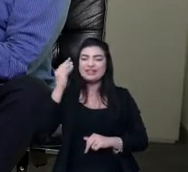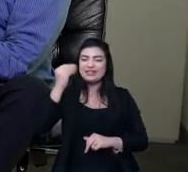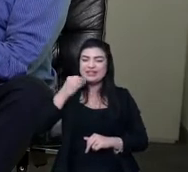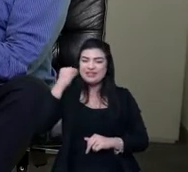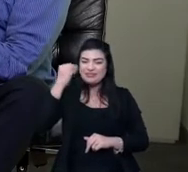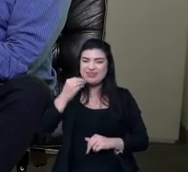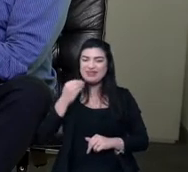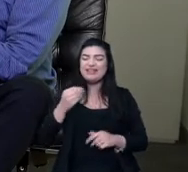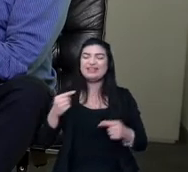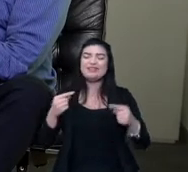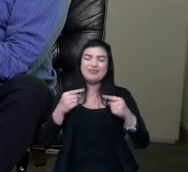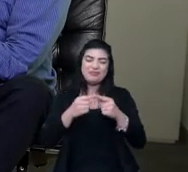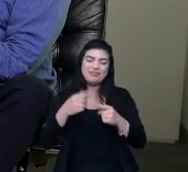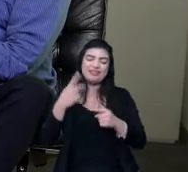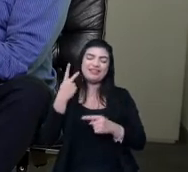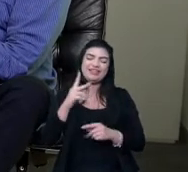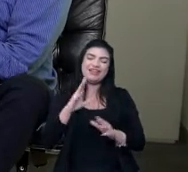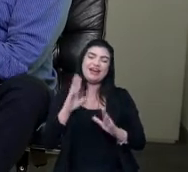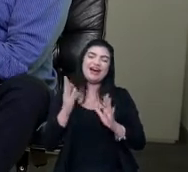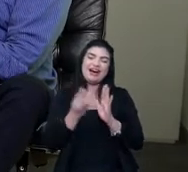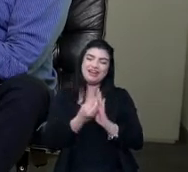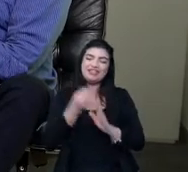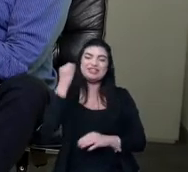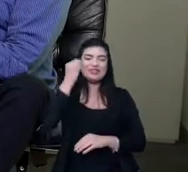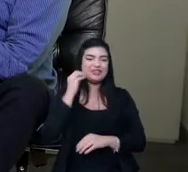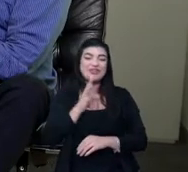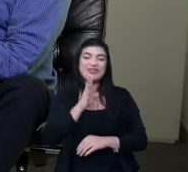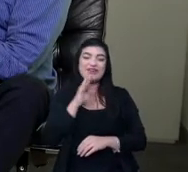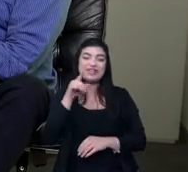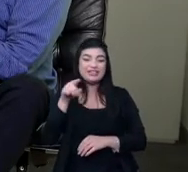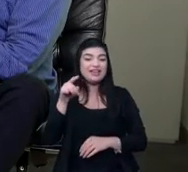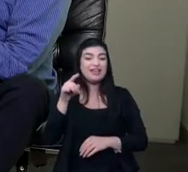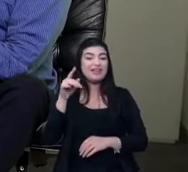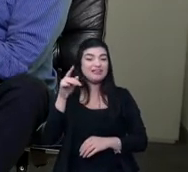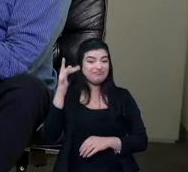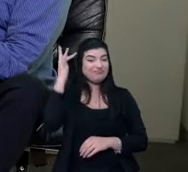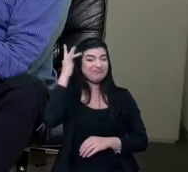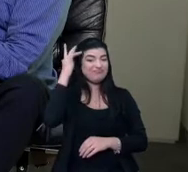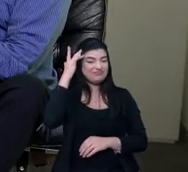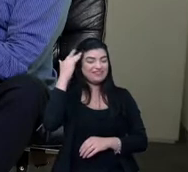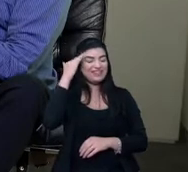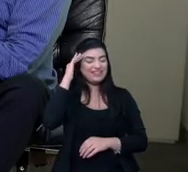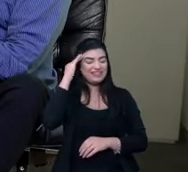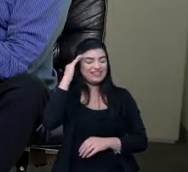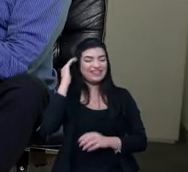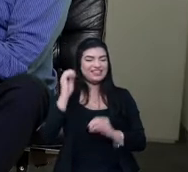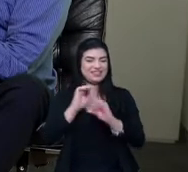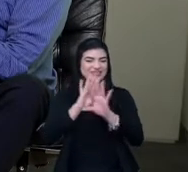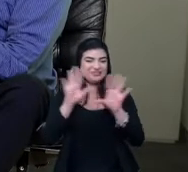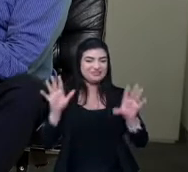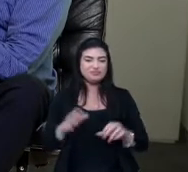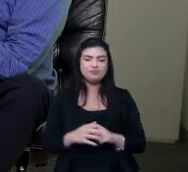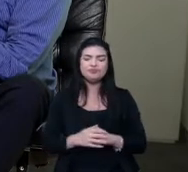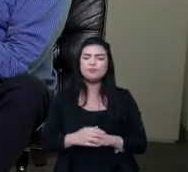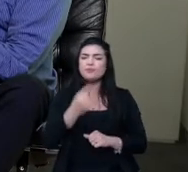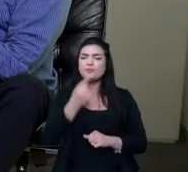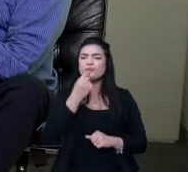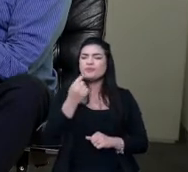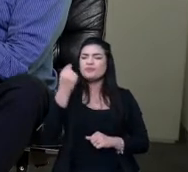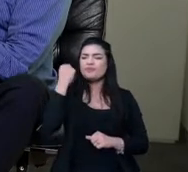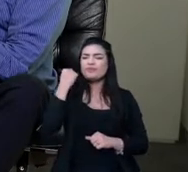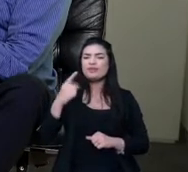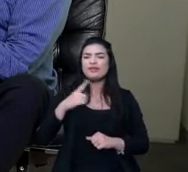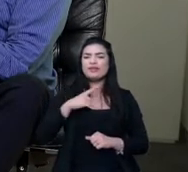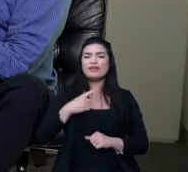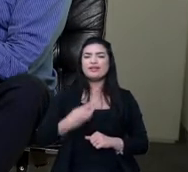é uma Sim. forma de conhecimento. E sábio aquele que entende isso, né? Recentemente nós vivemos aí um